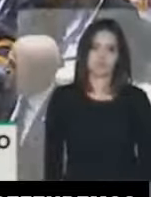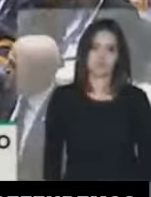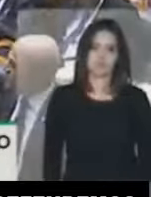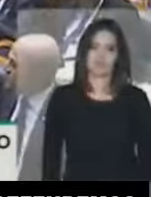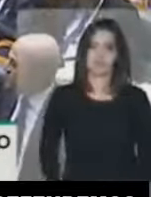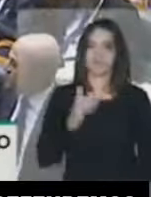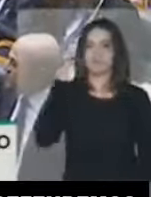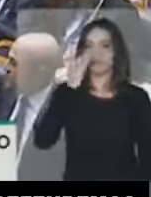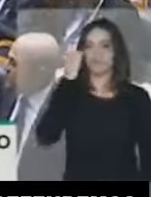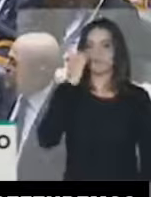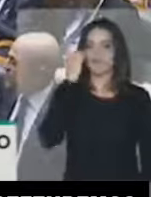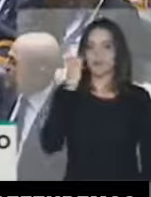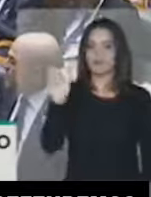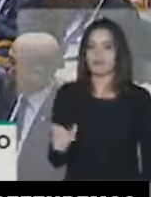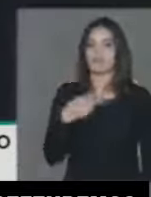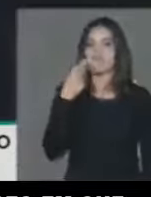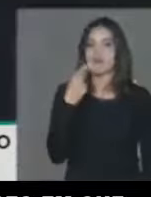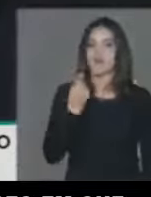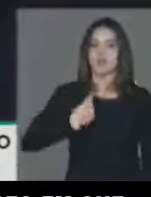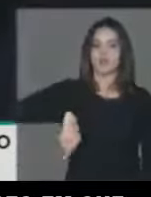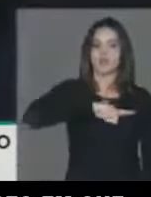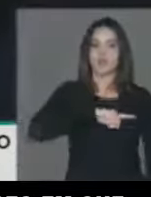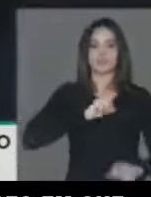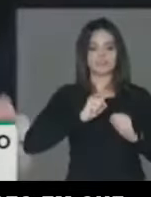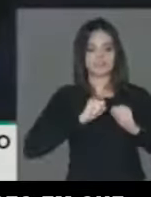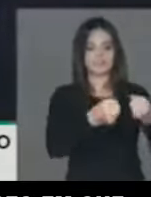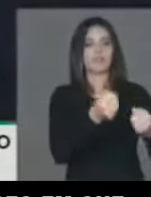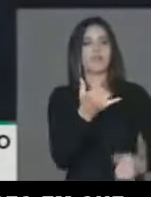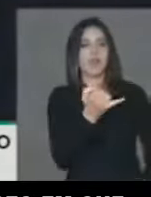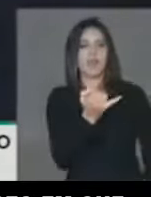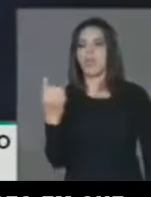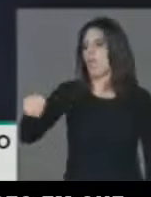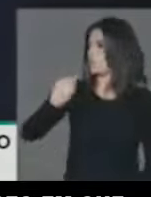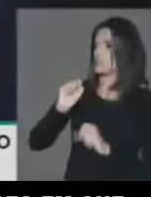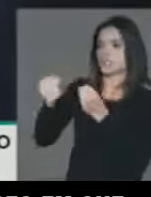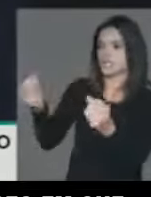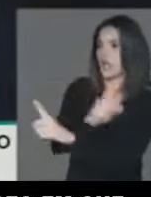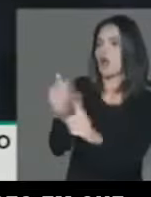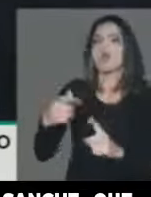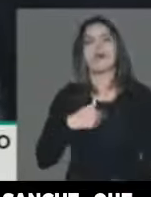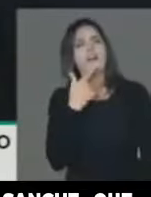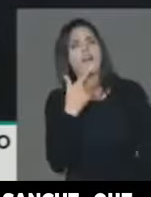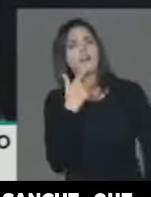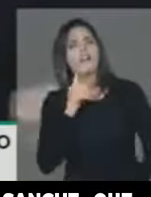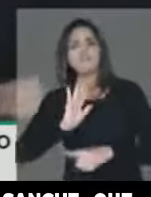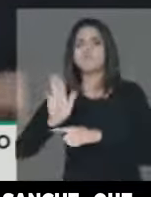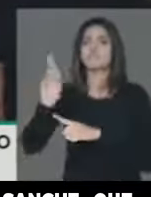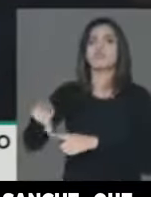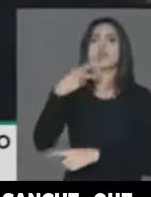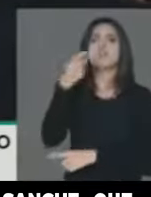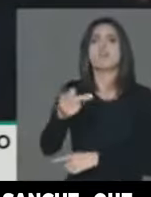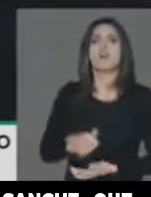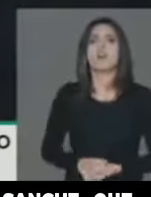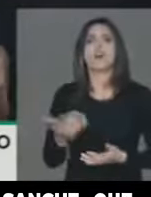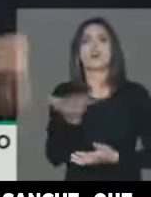A deputada que me antecedeu falou que nós defendemos o armamento e eles não. Engraçado que o vídeo em que ela fala que quer fazer